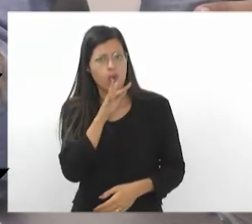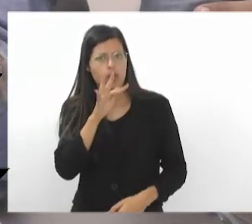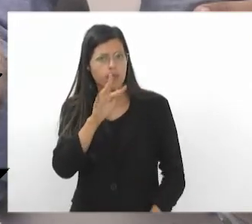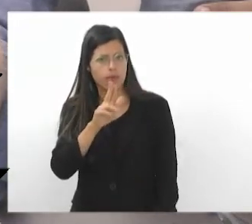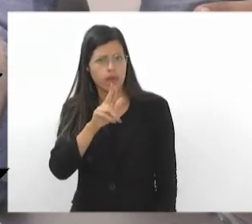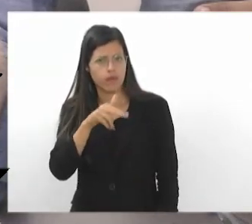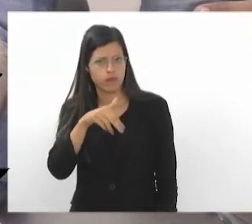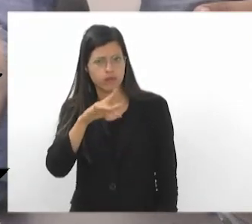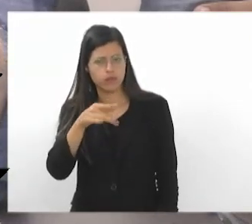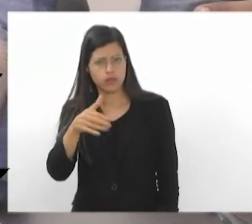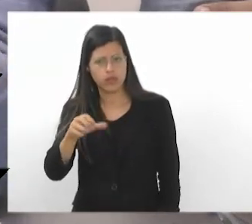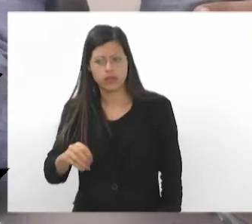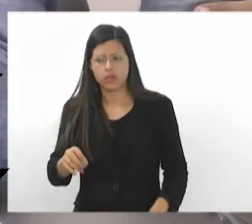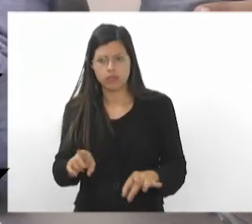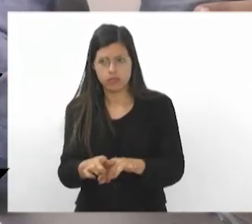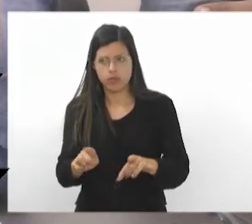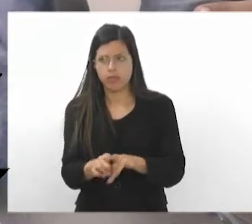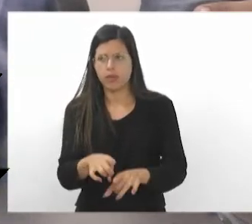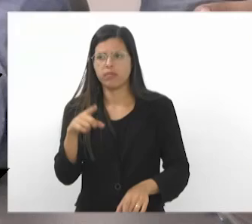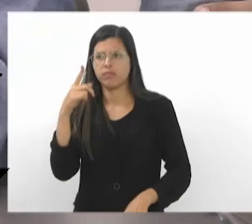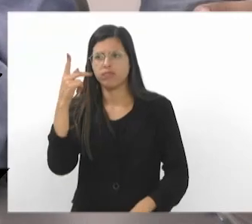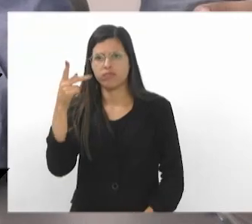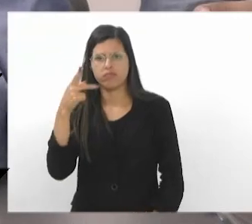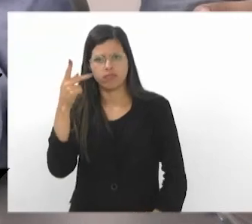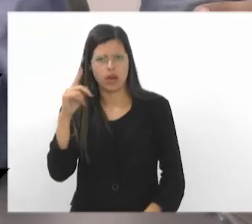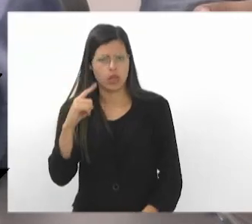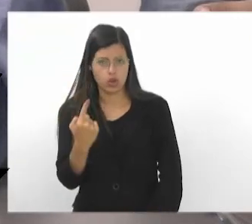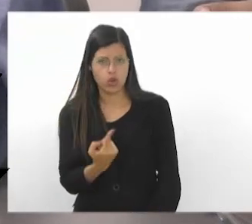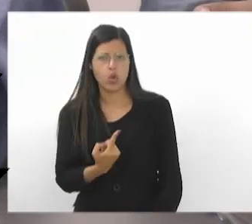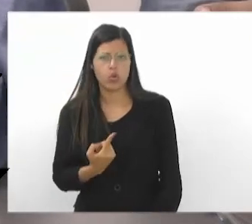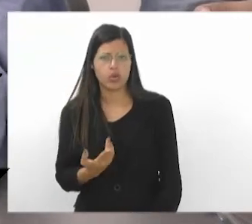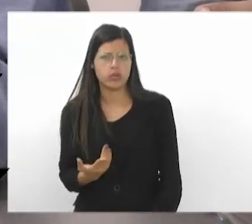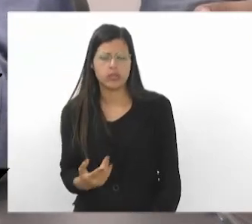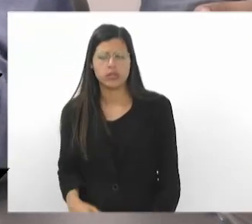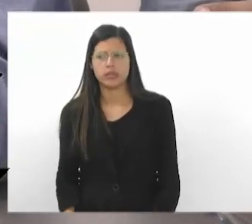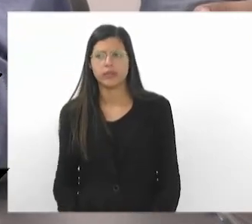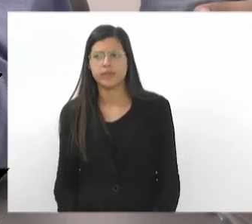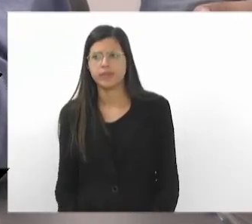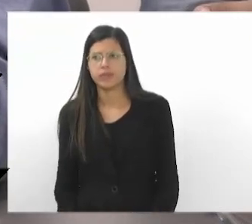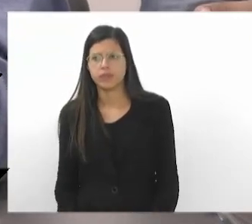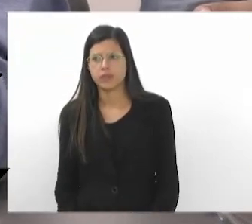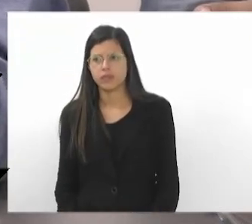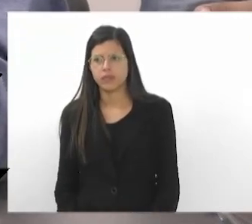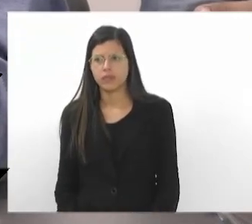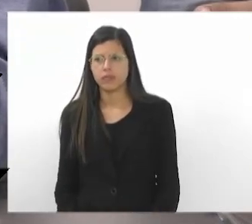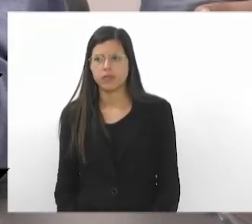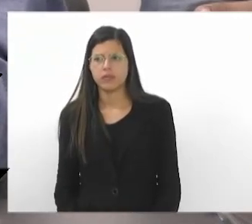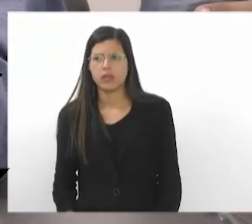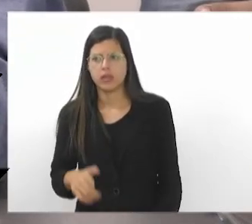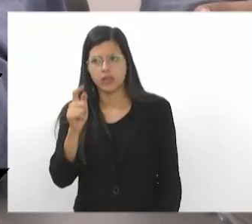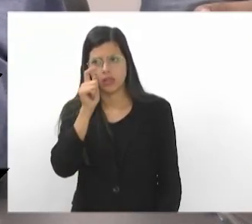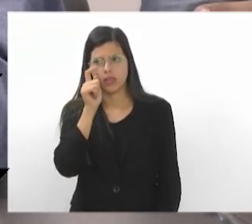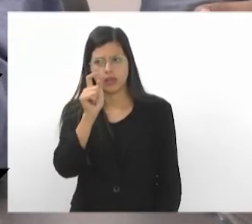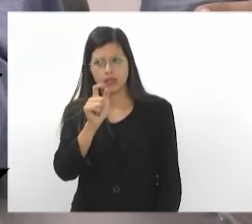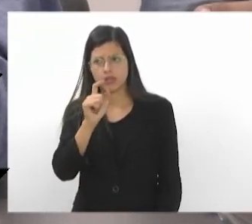ser desrespeitado dessa forma. Perfeito. Agora, a última observação ainda sobre esse tema. É interessante